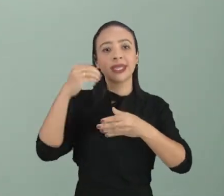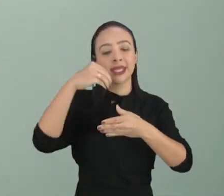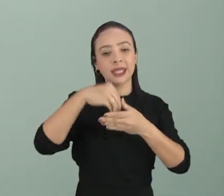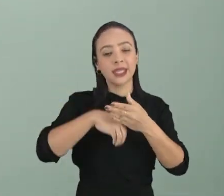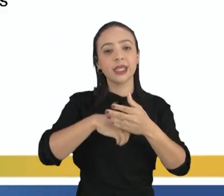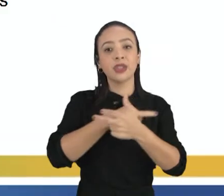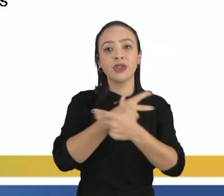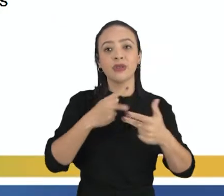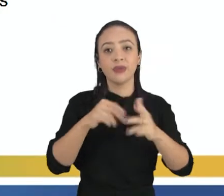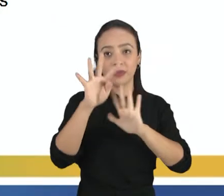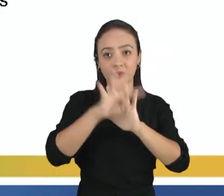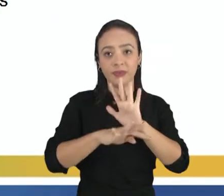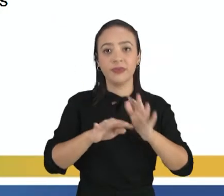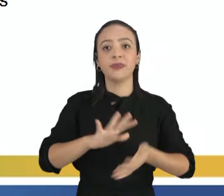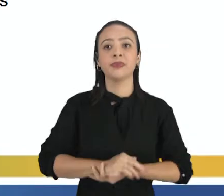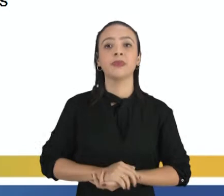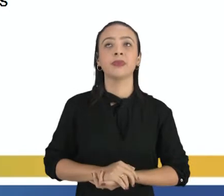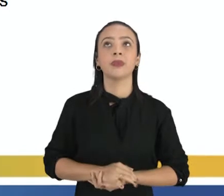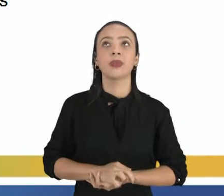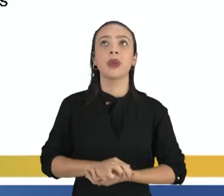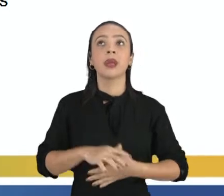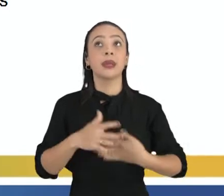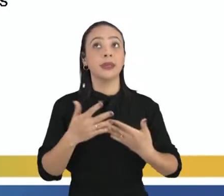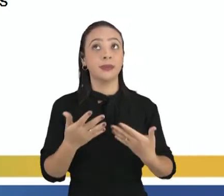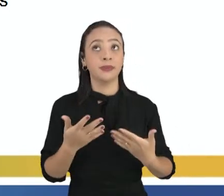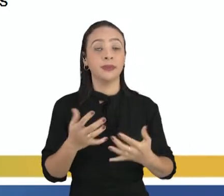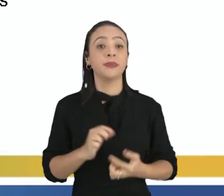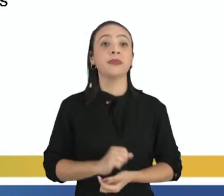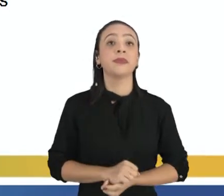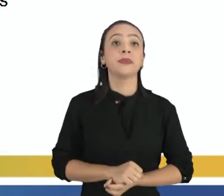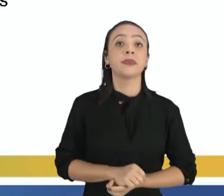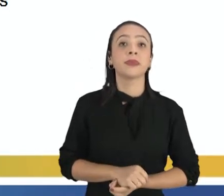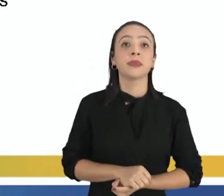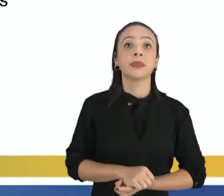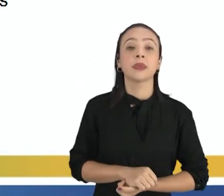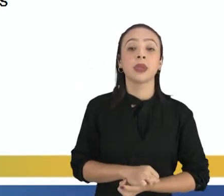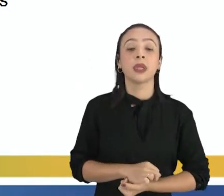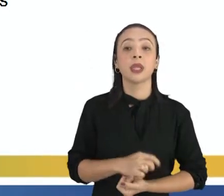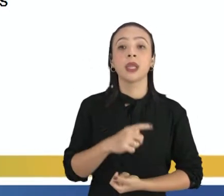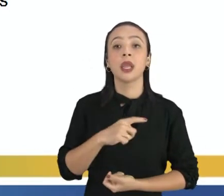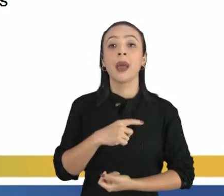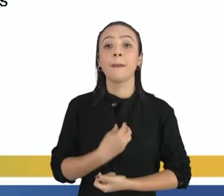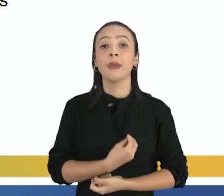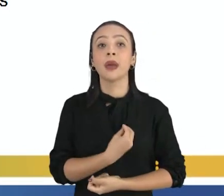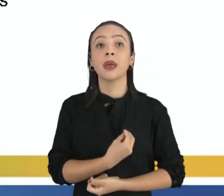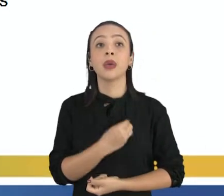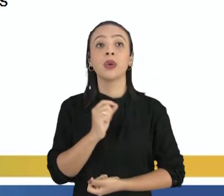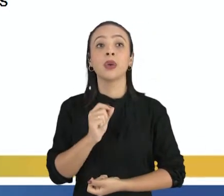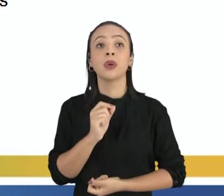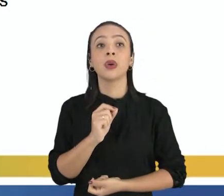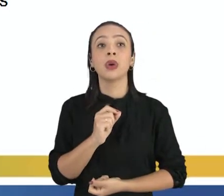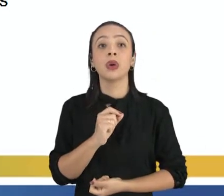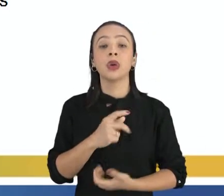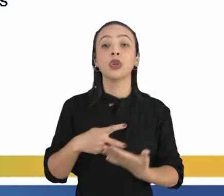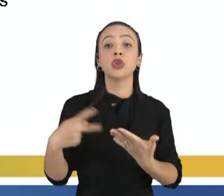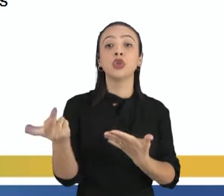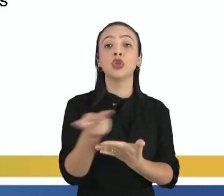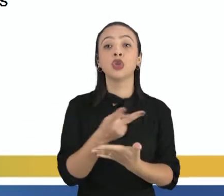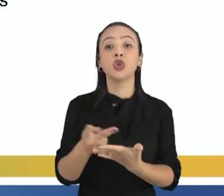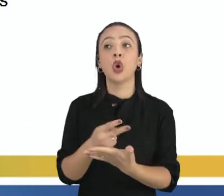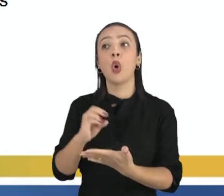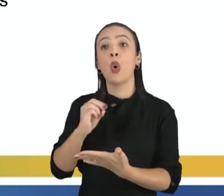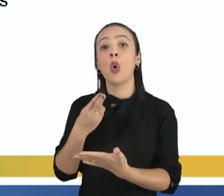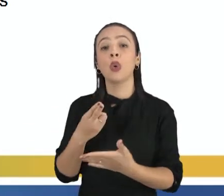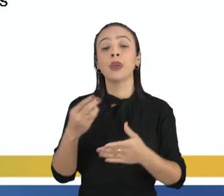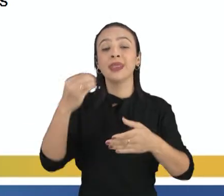de qualquer texto. Em outras palavras, a polifonia aponta a presença de obras ou referências que aparecem dentro